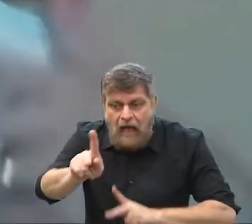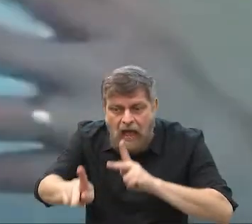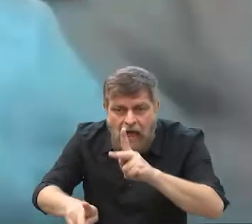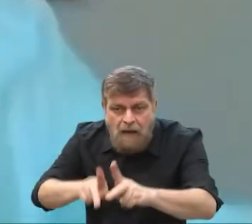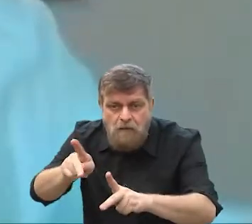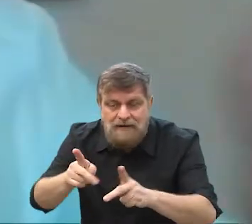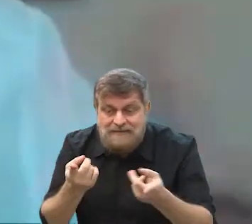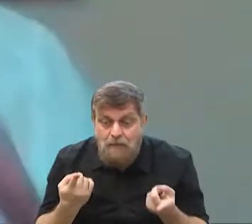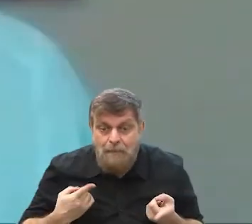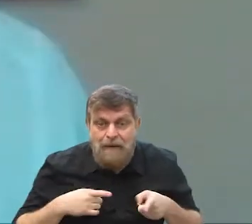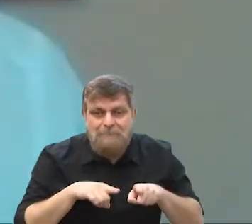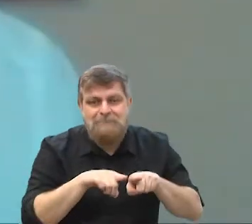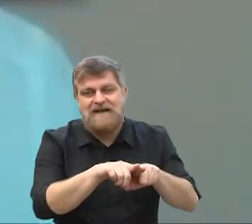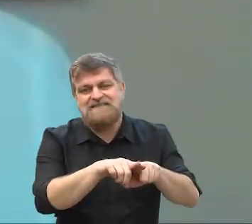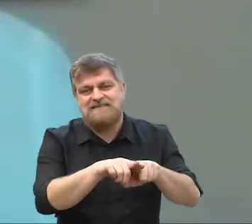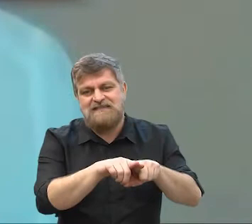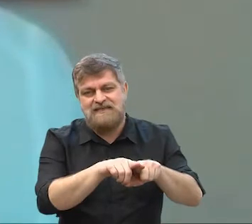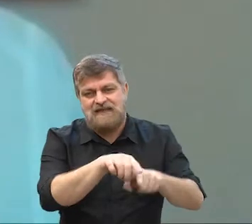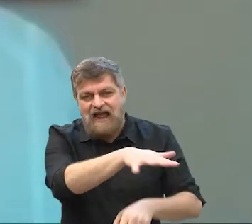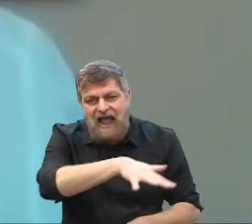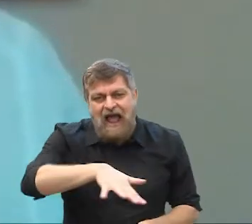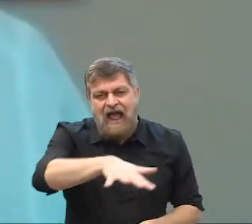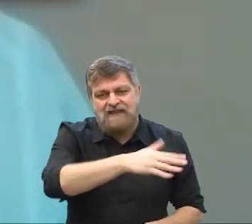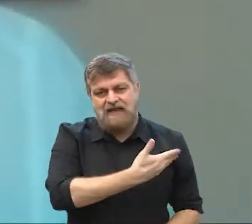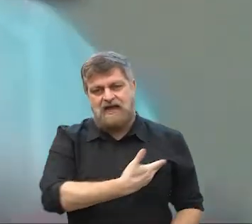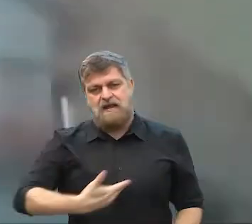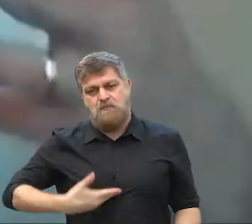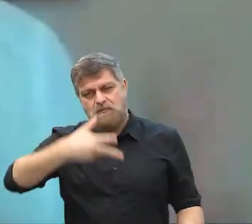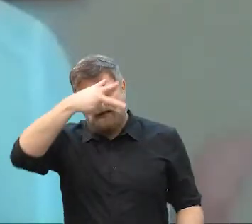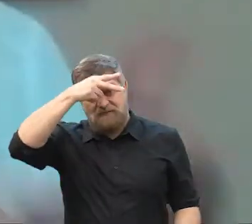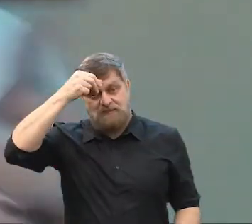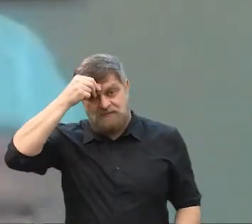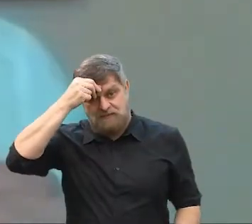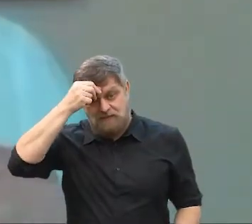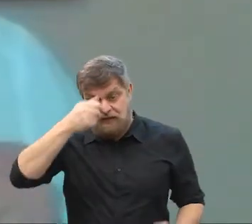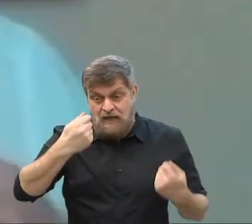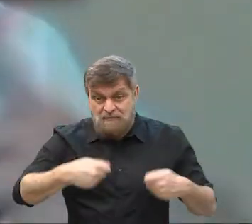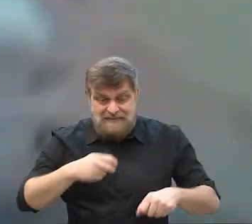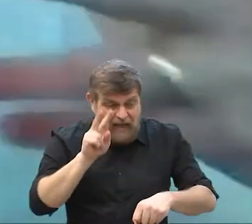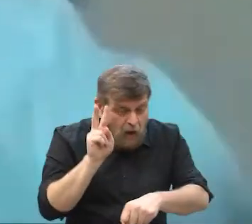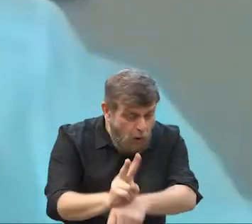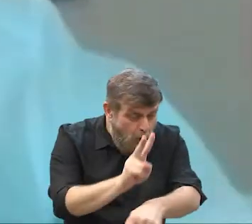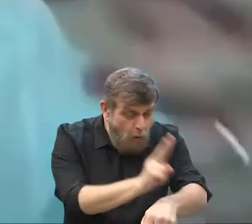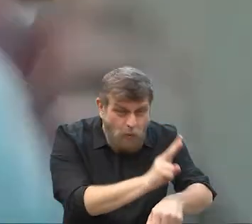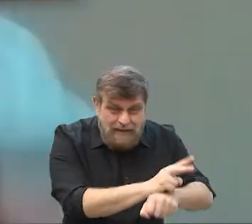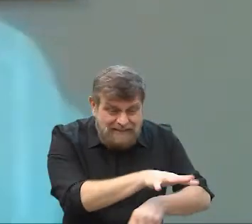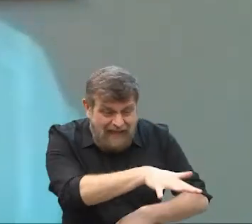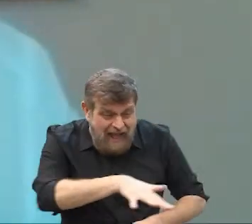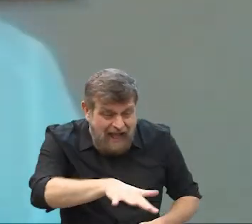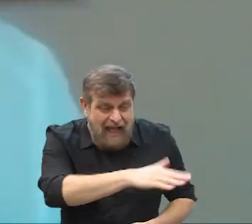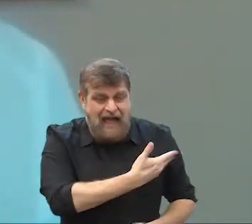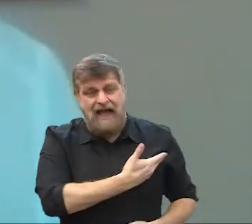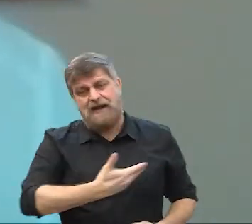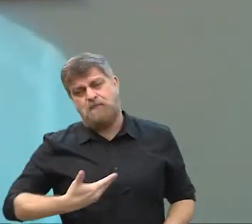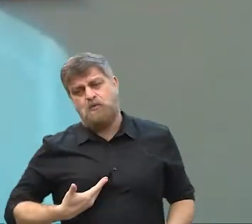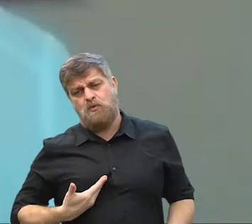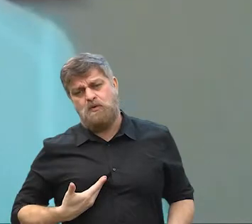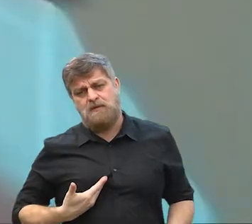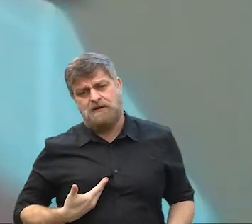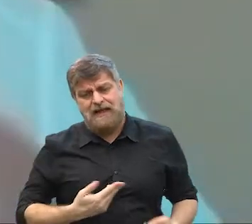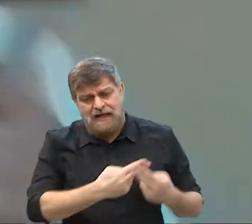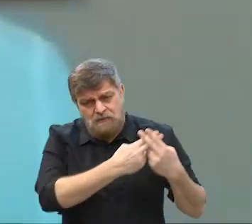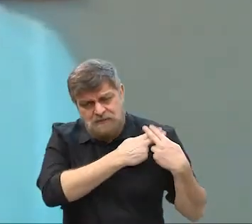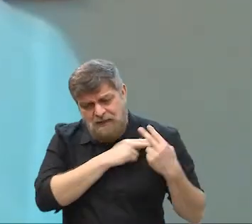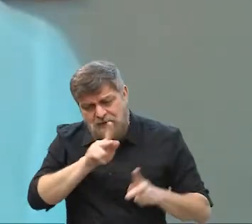grande parceira do Executivo Municipal, cuidando do bem público, protegendo os equipamentos públicos. Isso